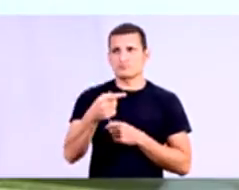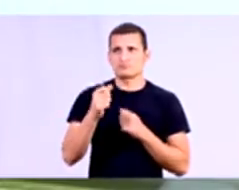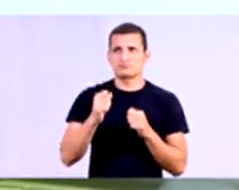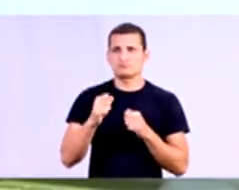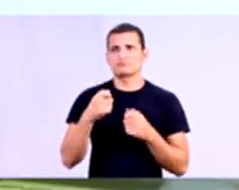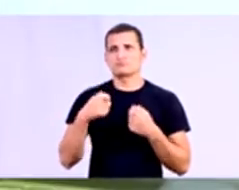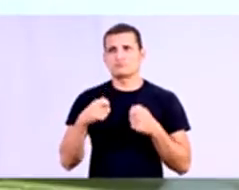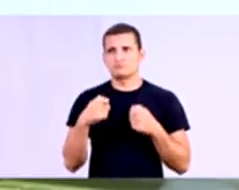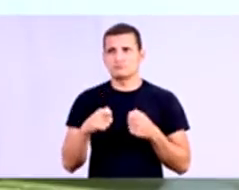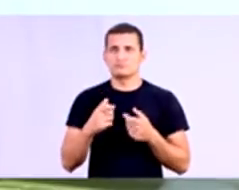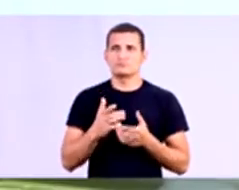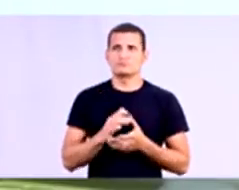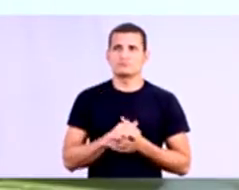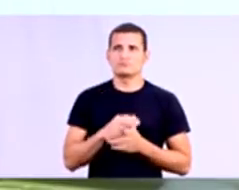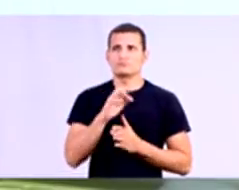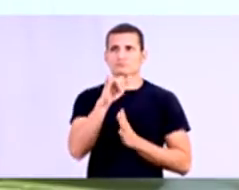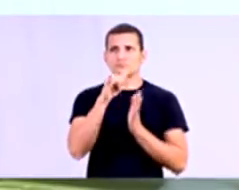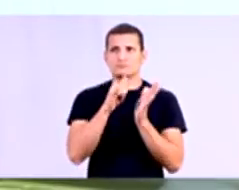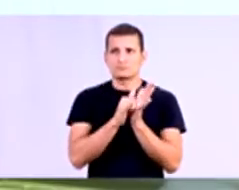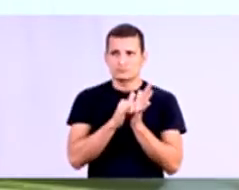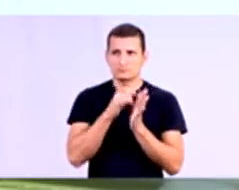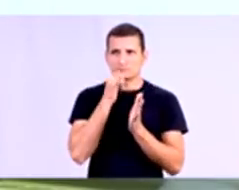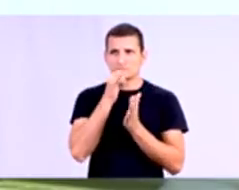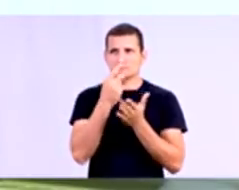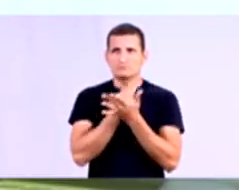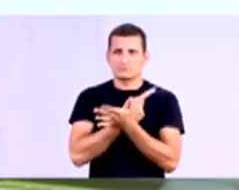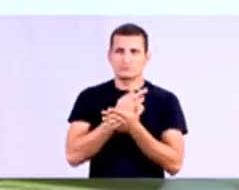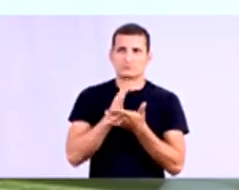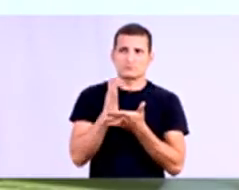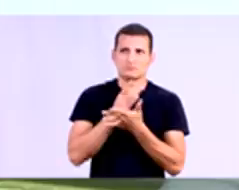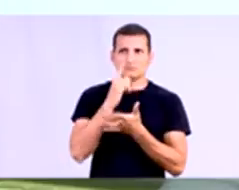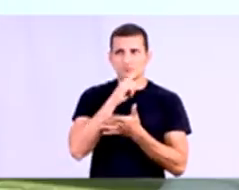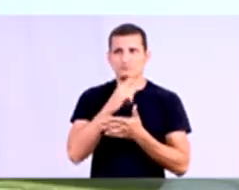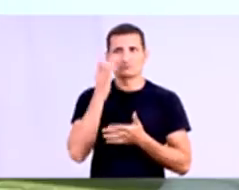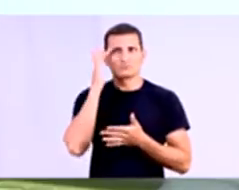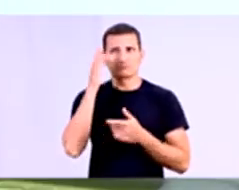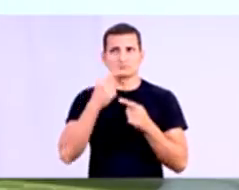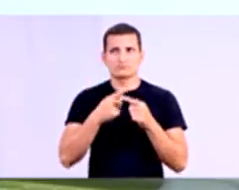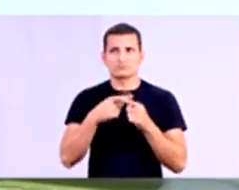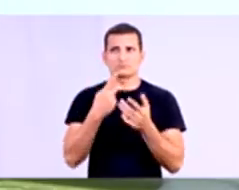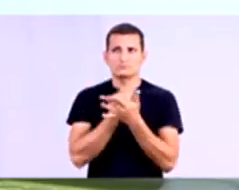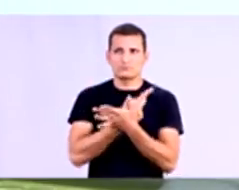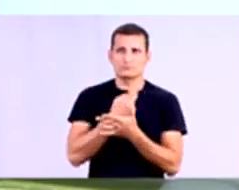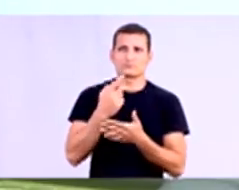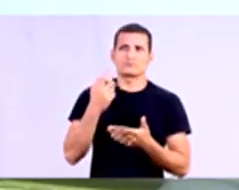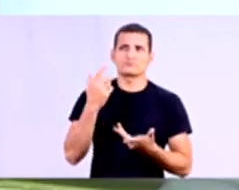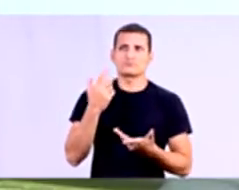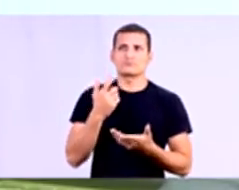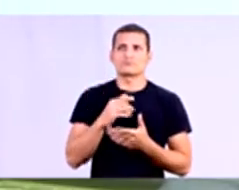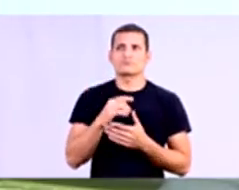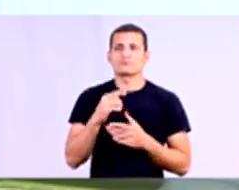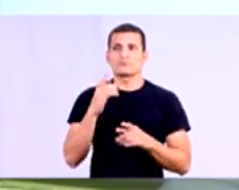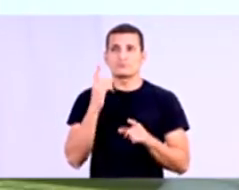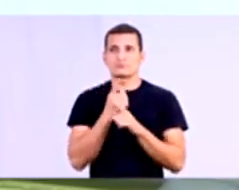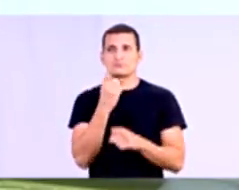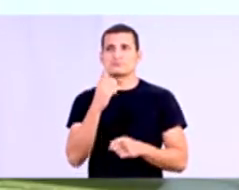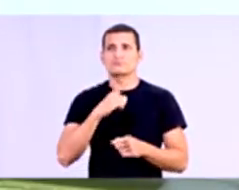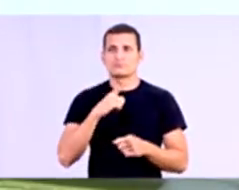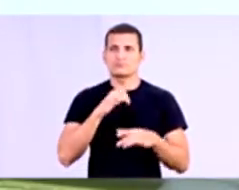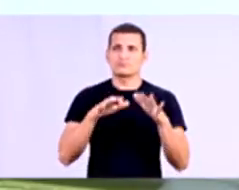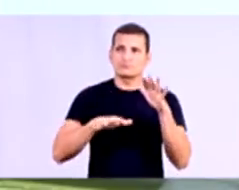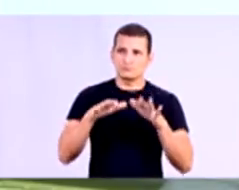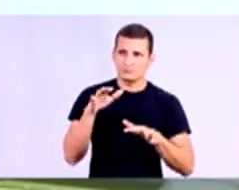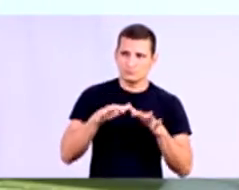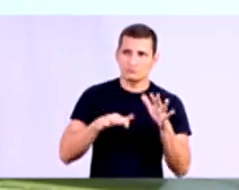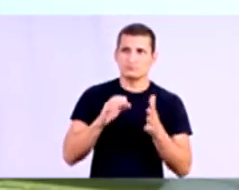quando no momento da instalação, quando acontecer algum erro, ninguém sabe por que o erro aconteceu, até se descobrir que tinha uma dependência